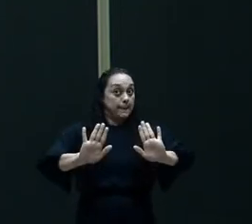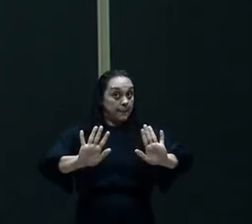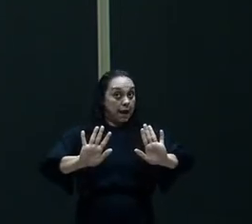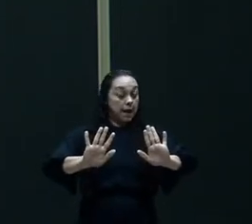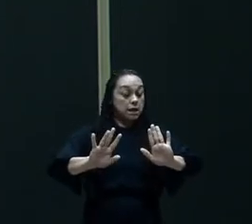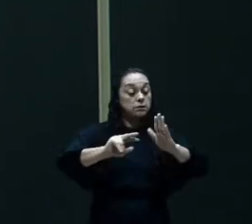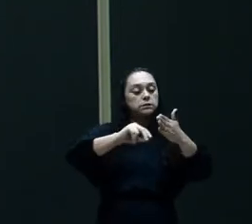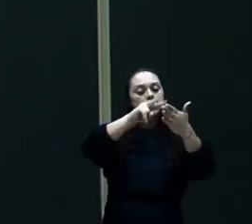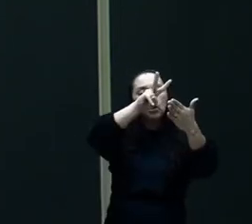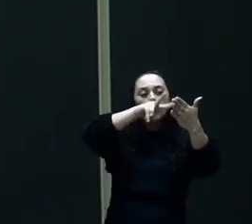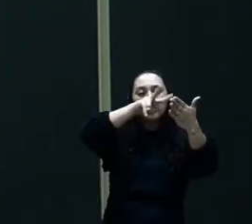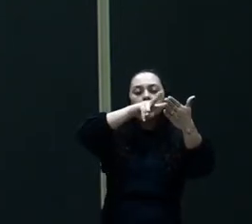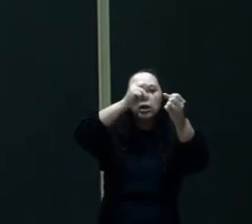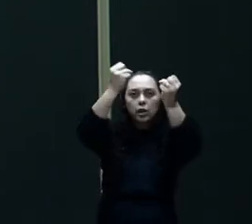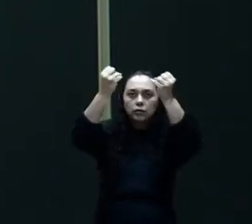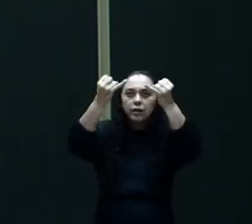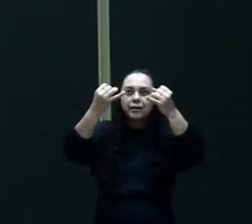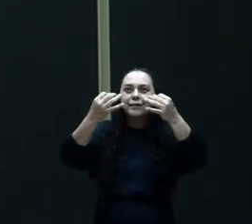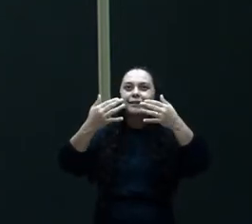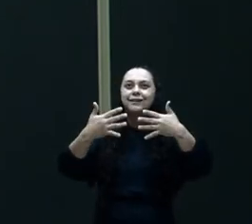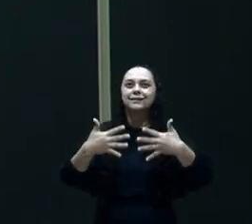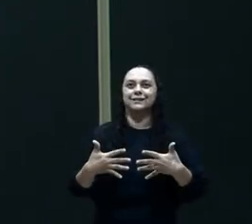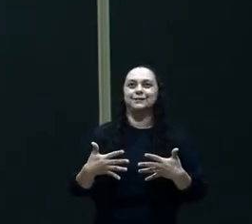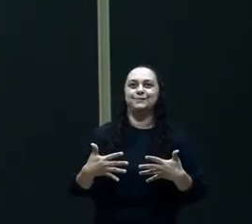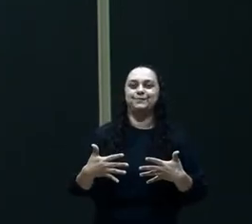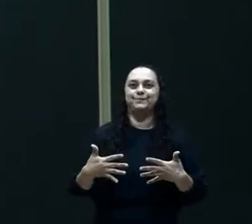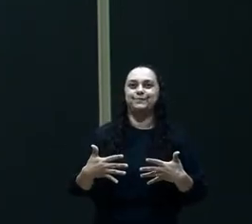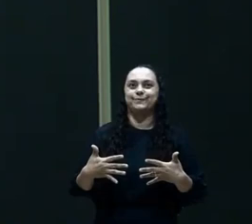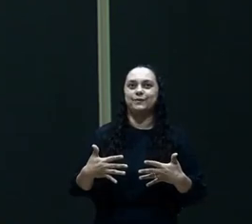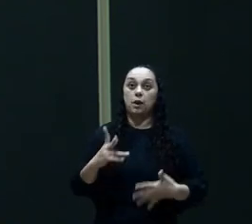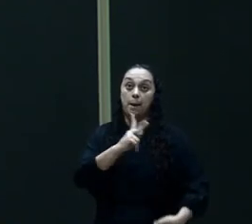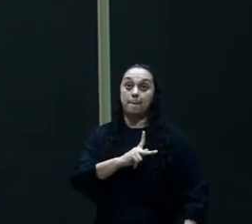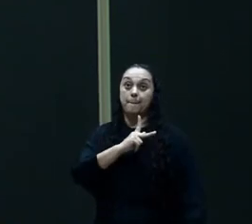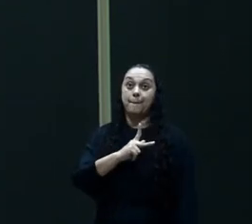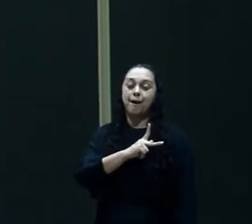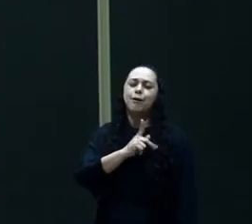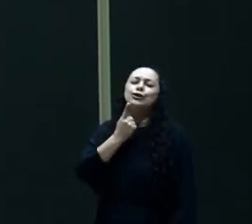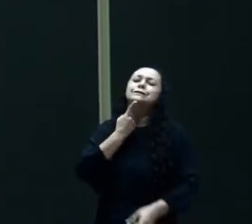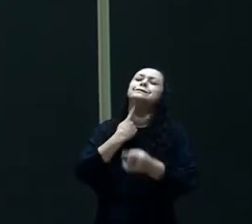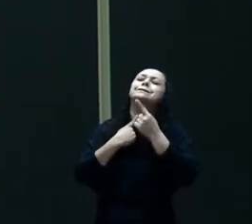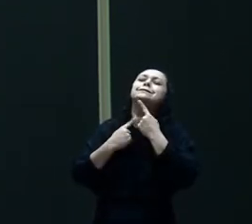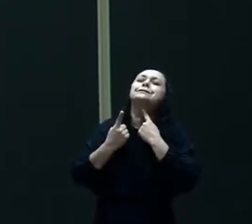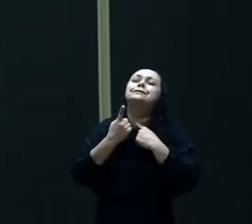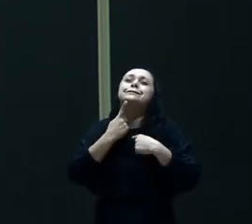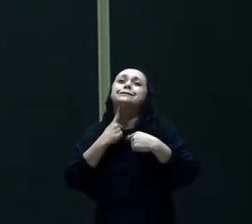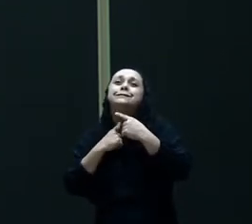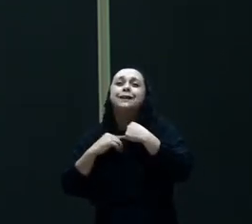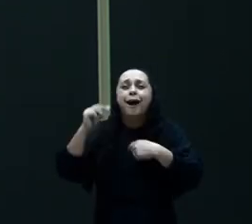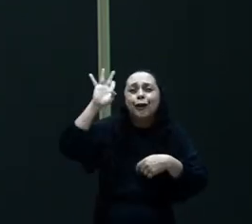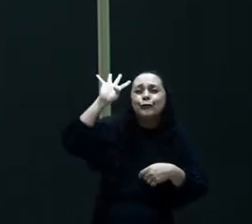vai dizer que aquilo que era um sonho no coração de Paulo passa a ser